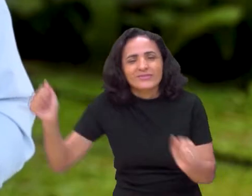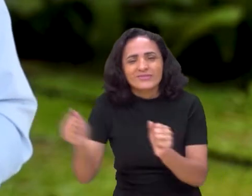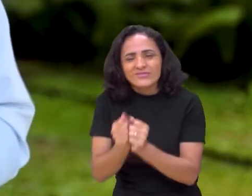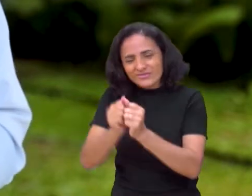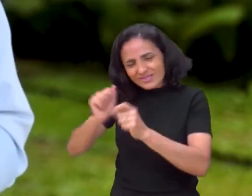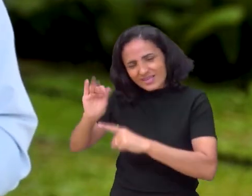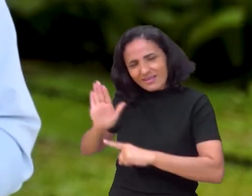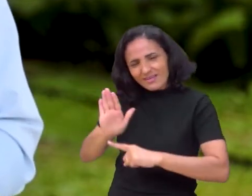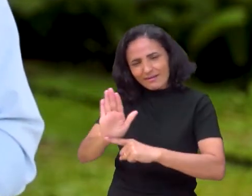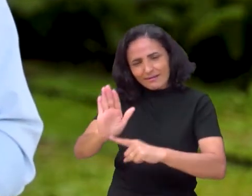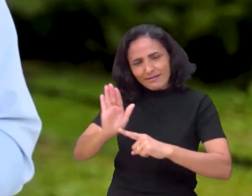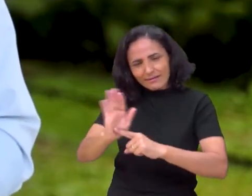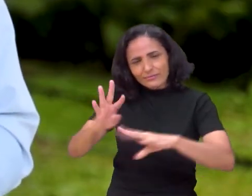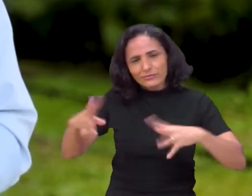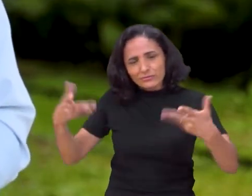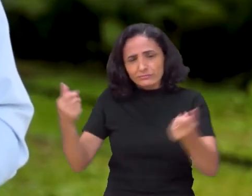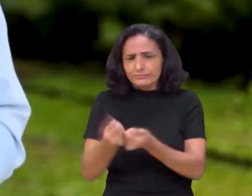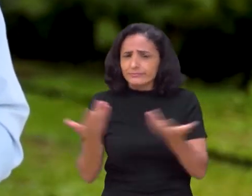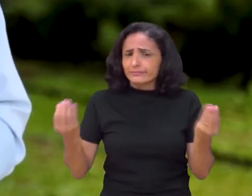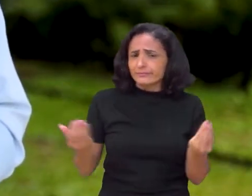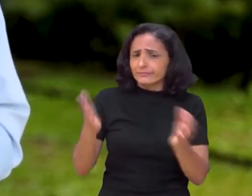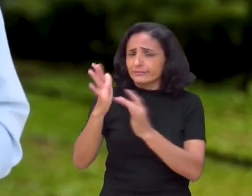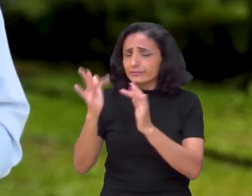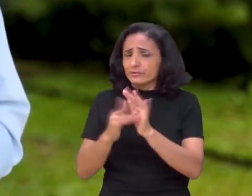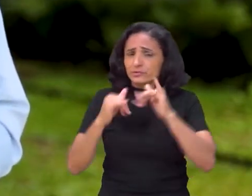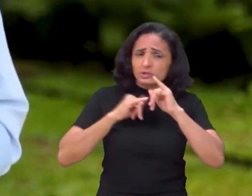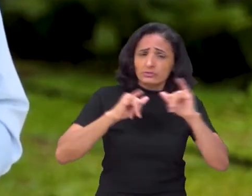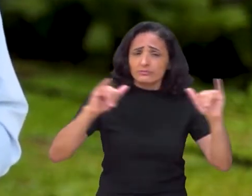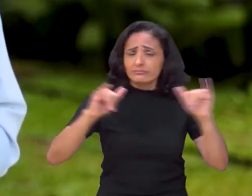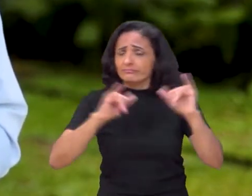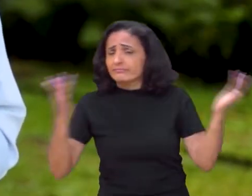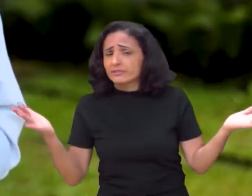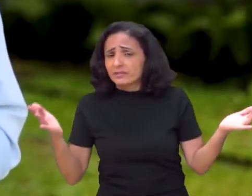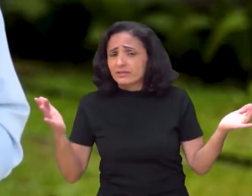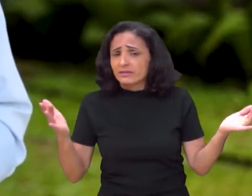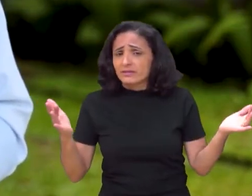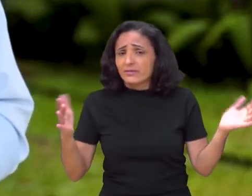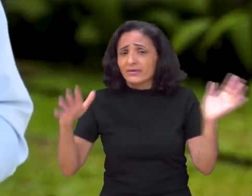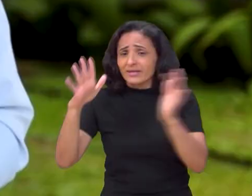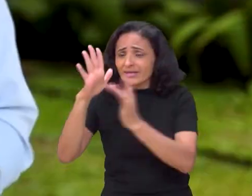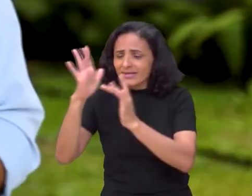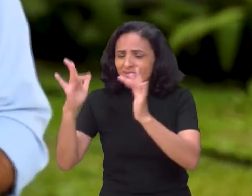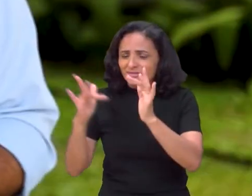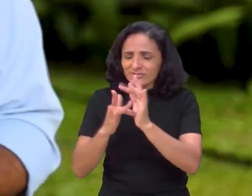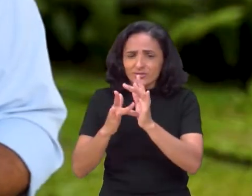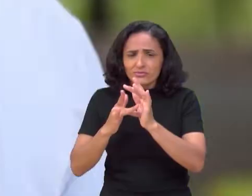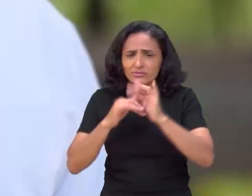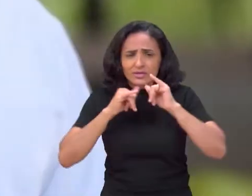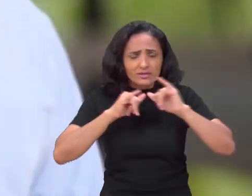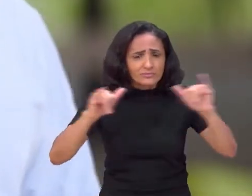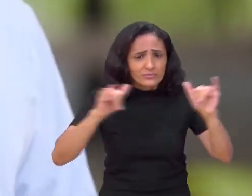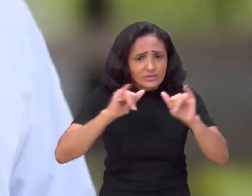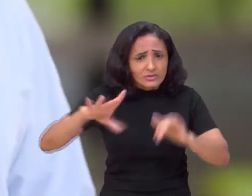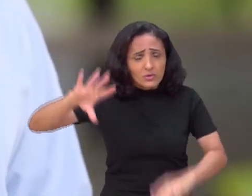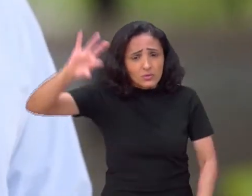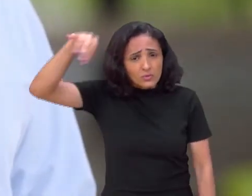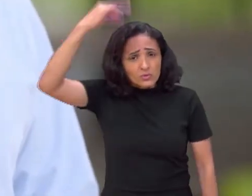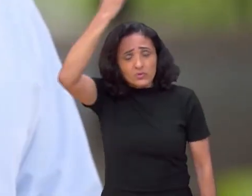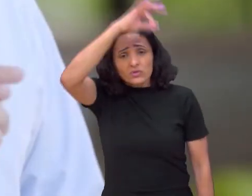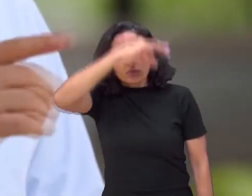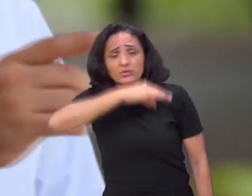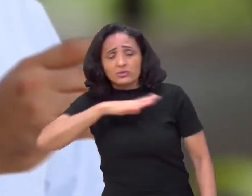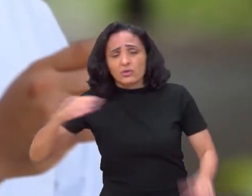em tudo. Jesus estava querendo dizer ali de que era Ele quem iria permanecer ao nosso lado, junto